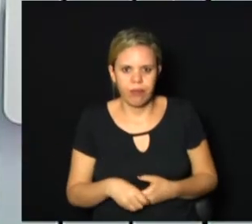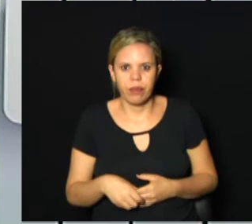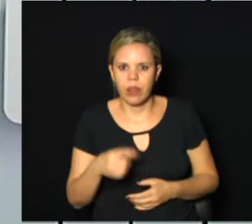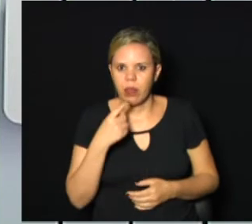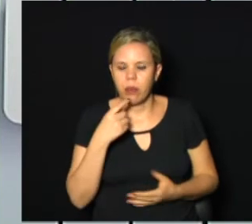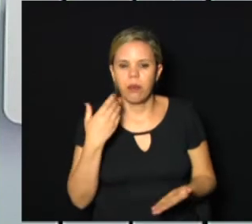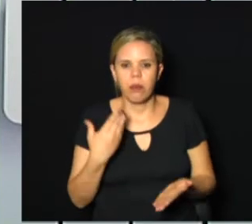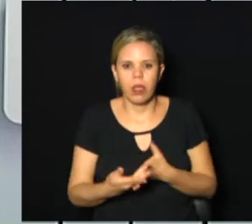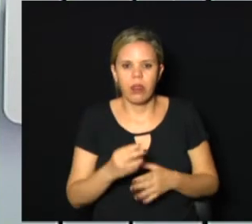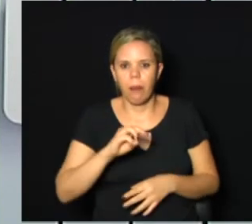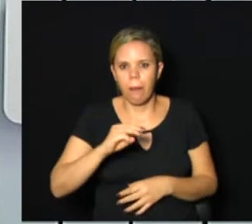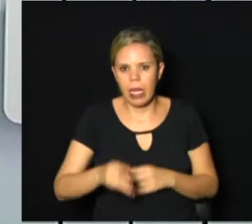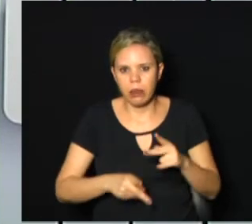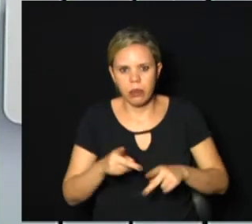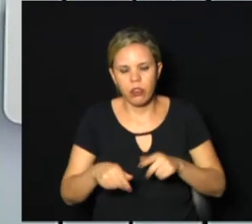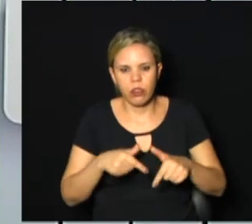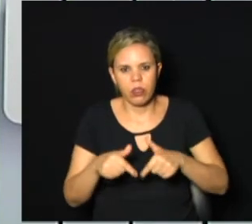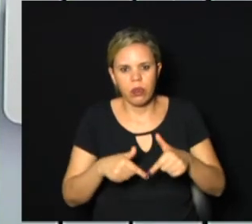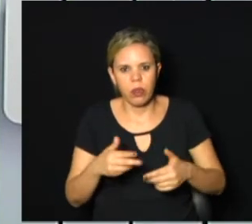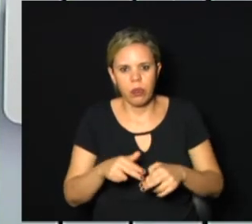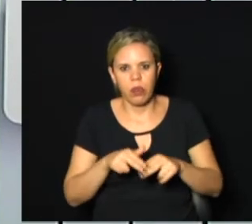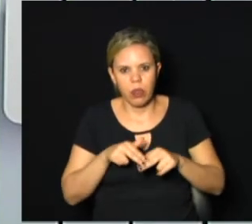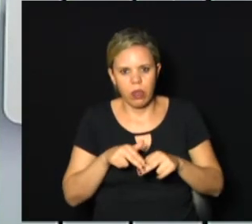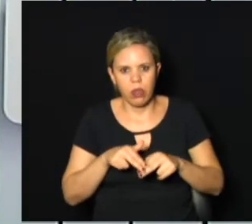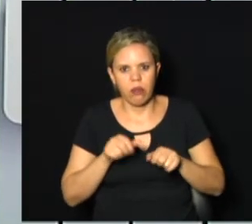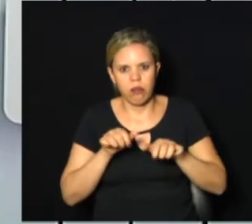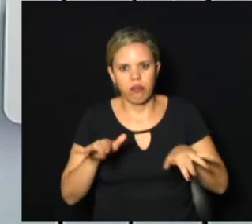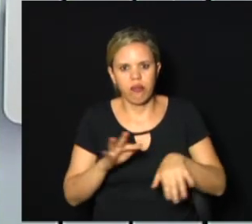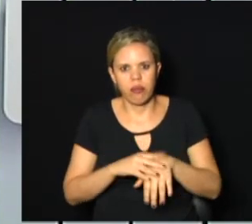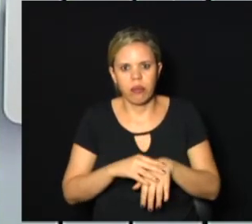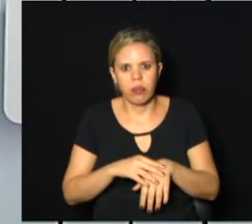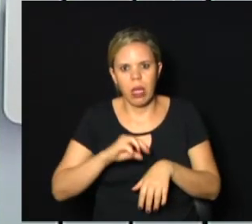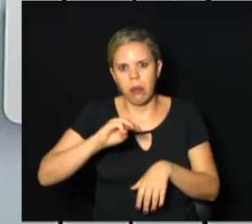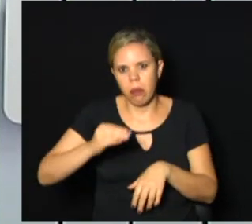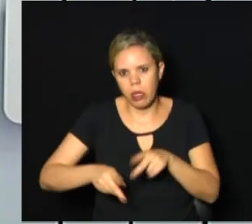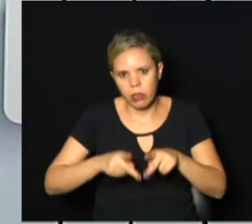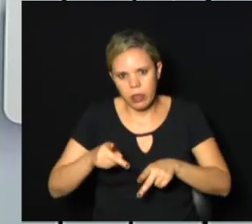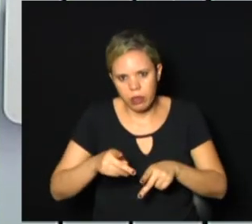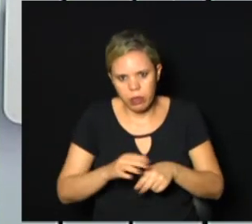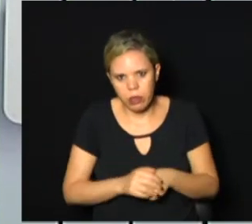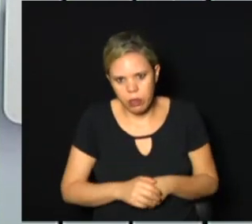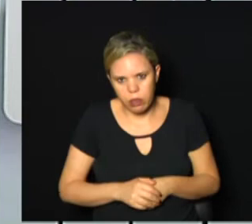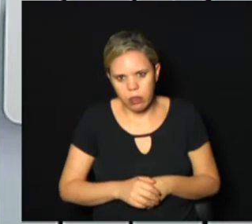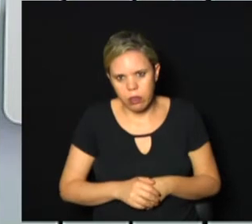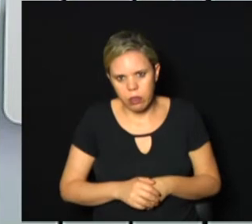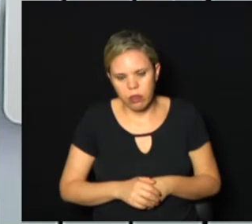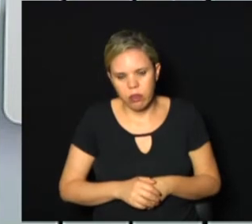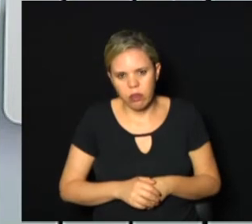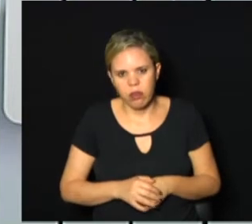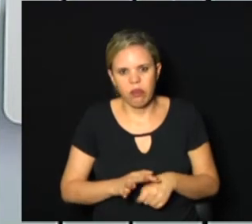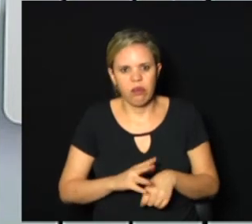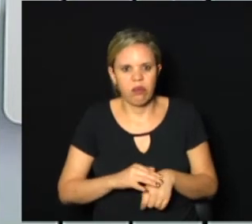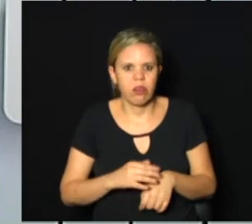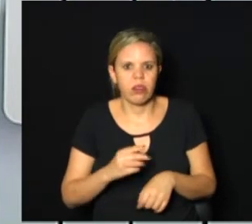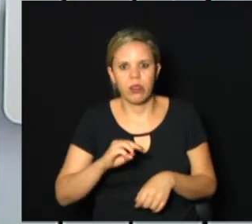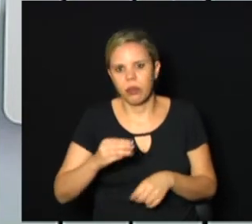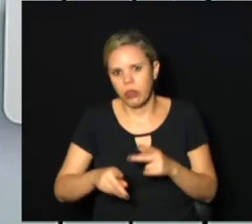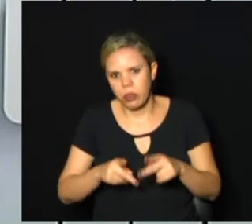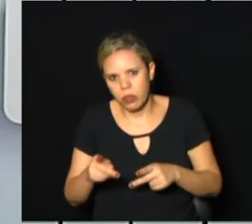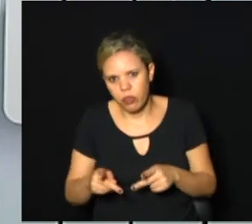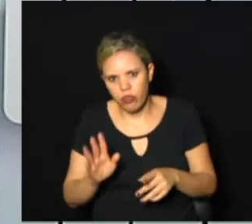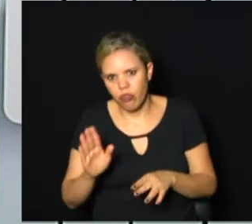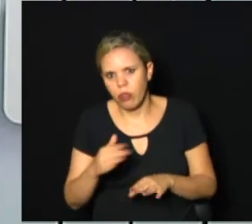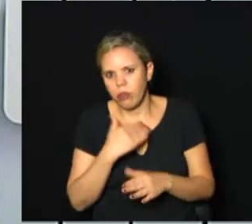Campinas perdeu milhares de postos de trabalho por conta da pandemia. Milhares de pessoas estão infectadas, outras milhares